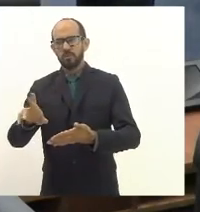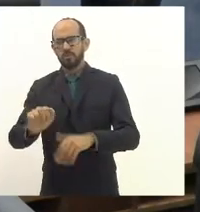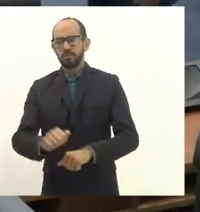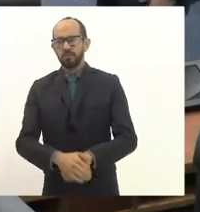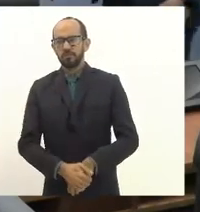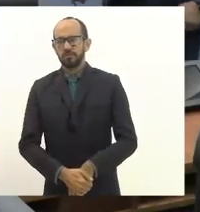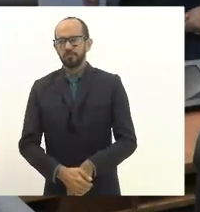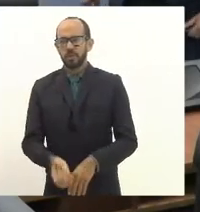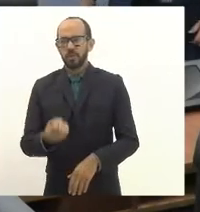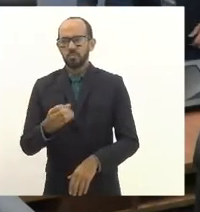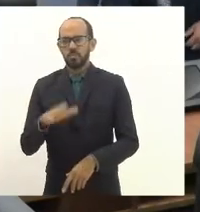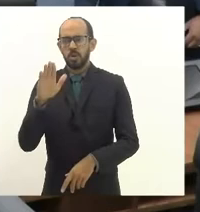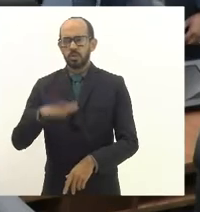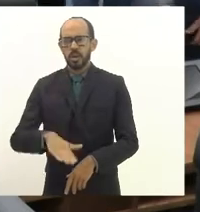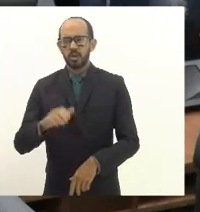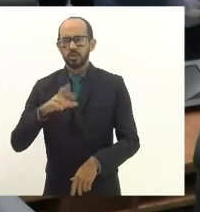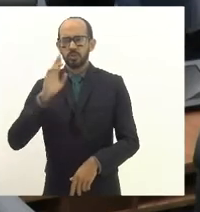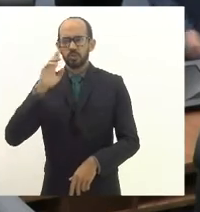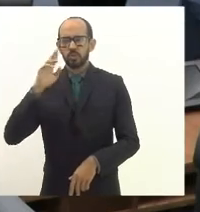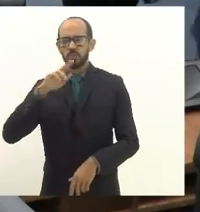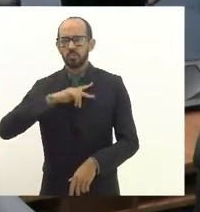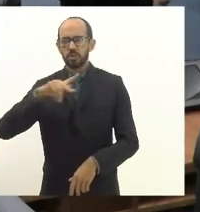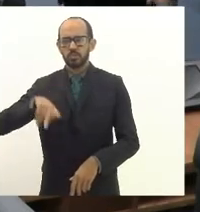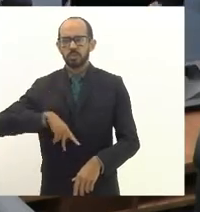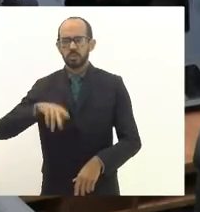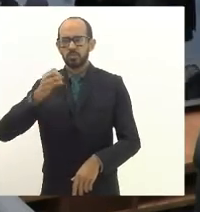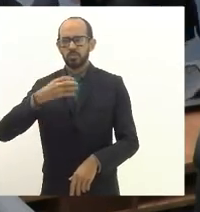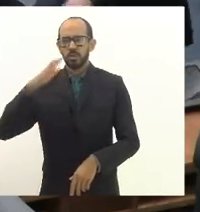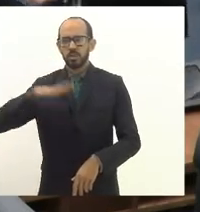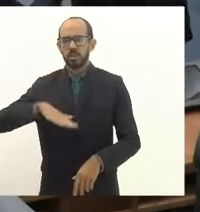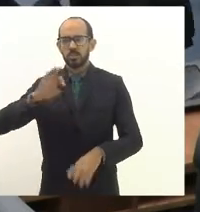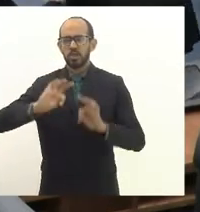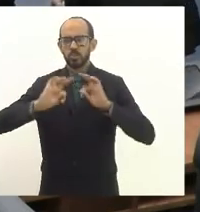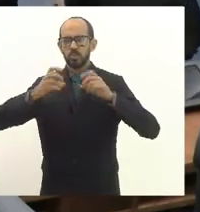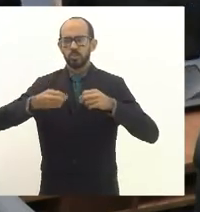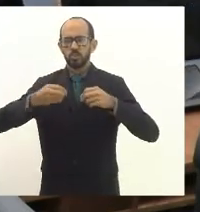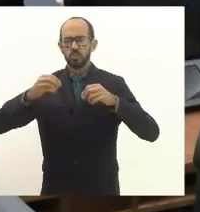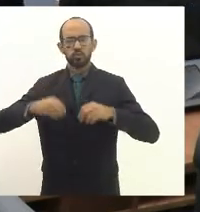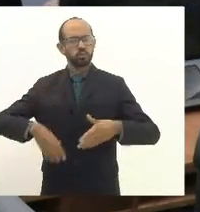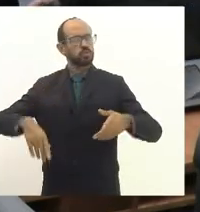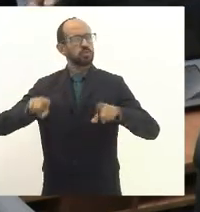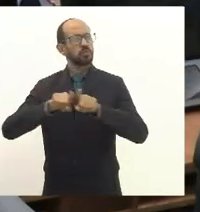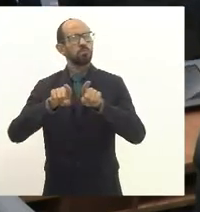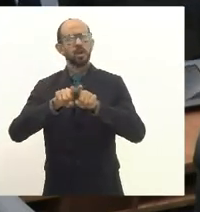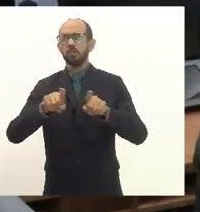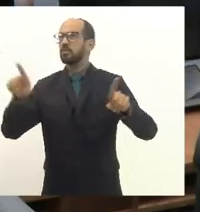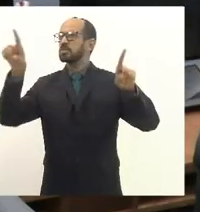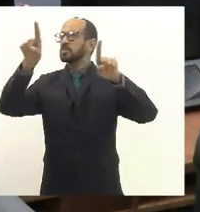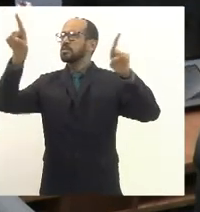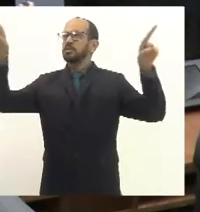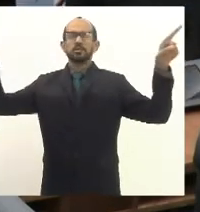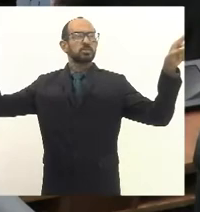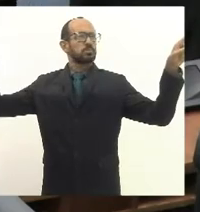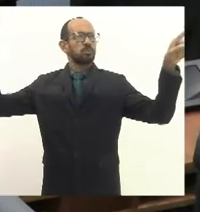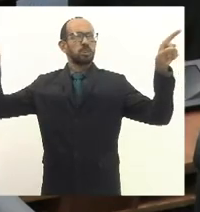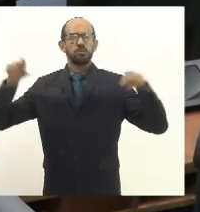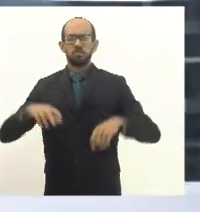Boa tarde, senhor presidente. Boa tarde, meus pares. Boa tarde, almoçados.